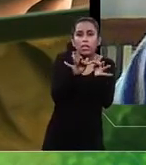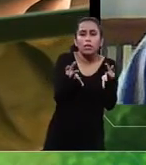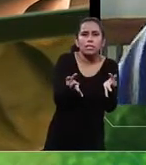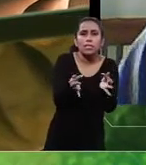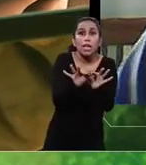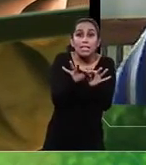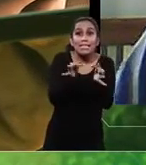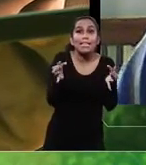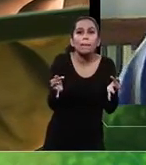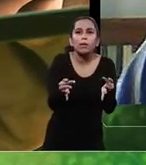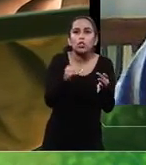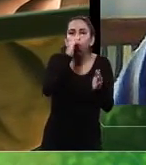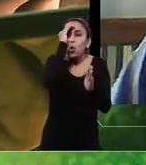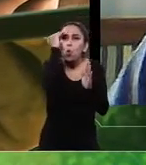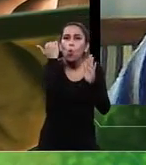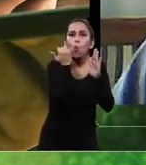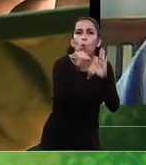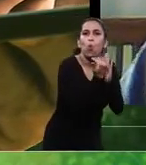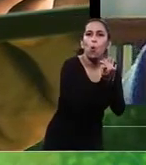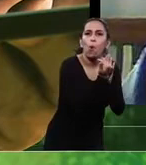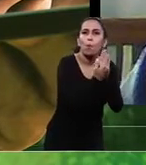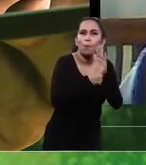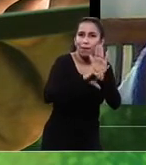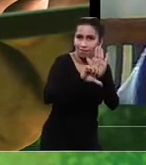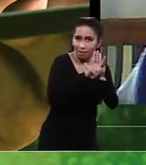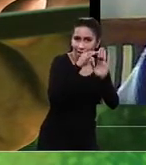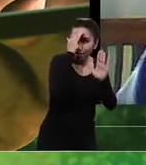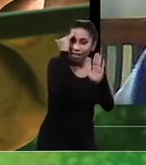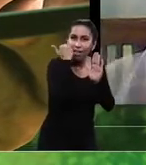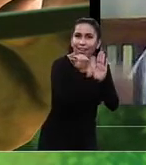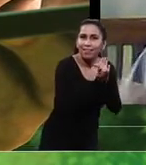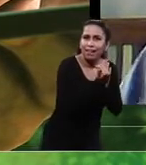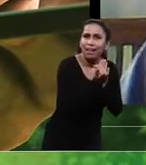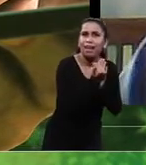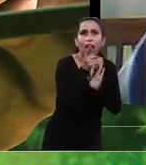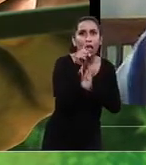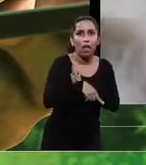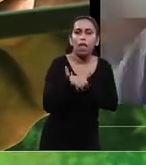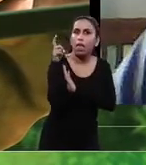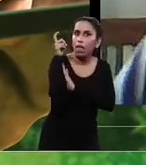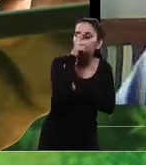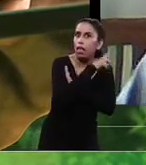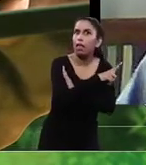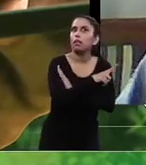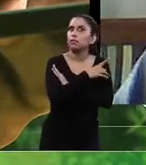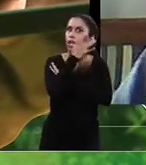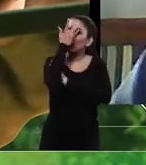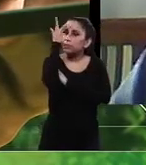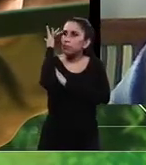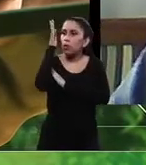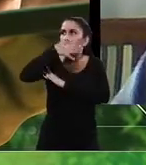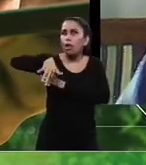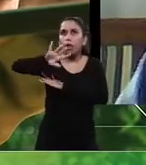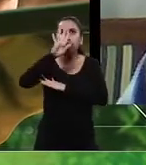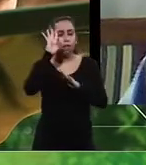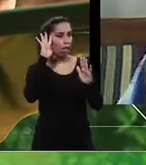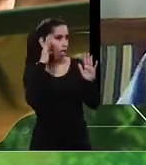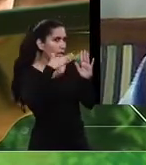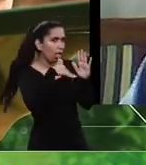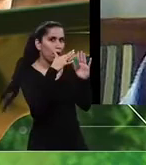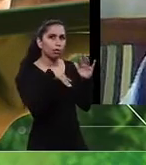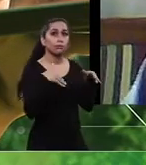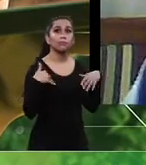o simples cumprimento da legislação ambiental, ela já é um diferencial competitivo no mundo inteiro, tá?